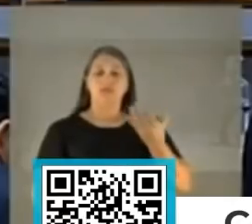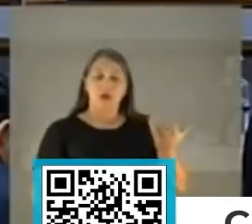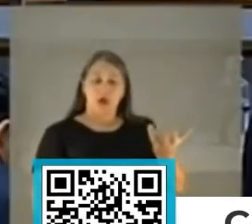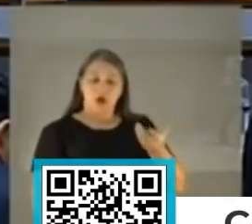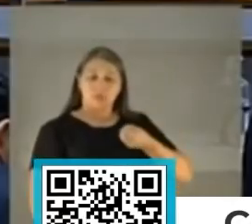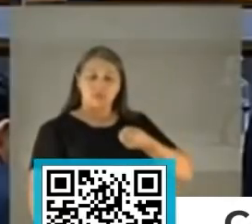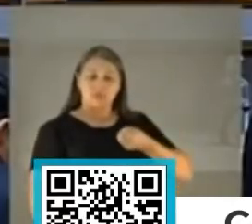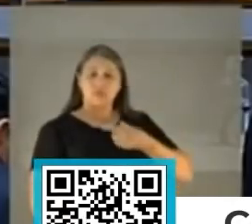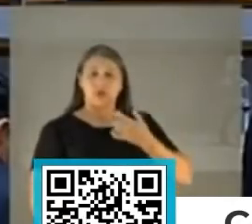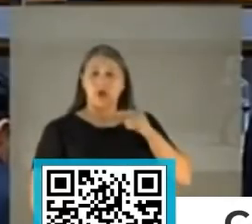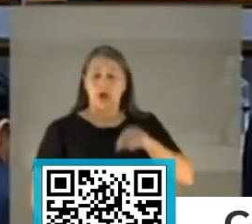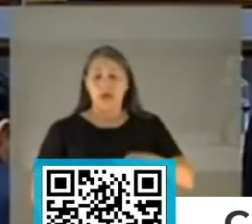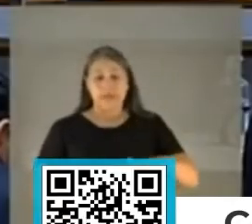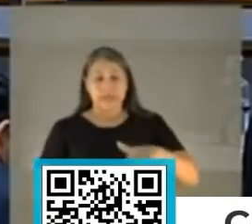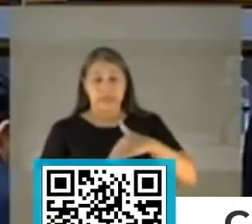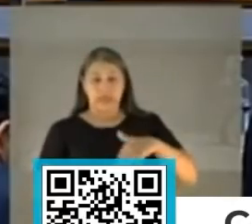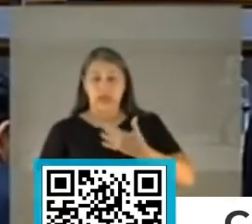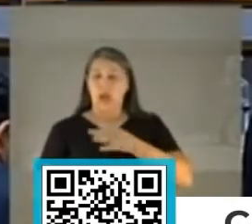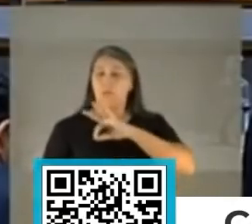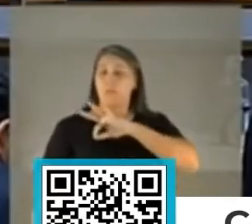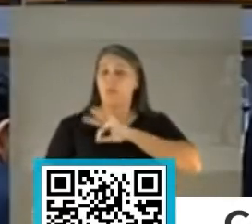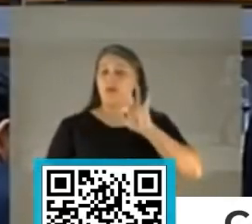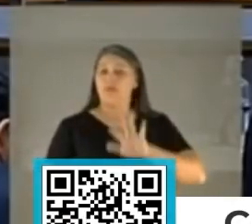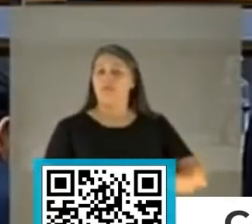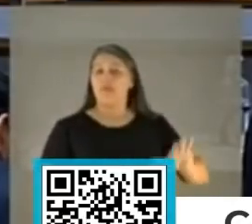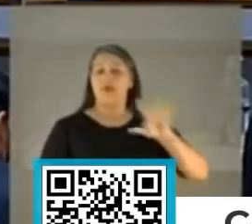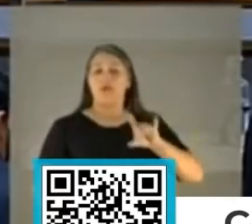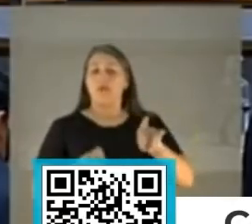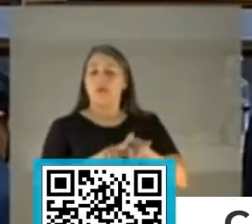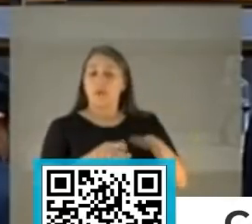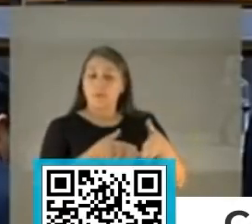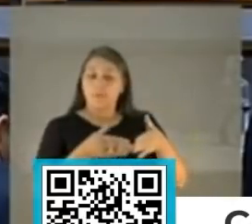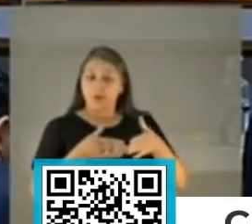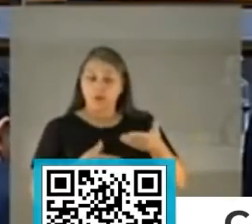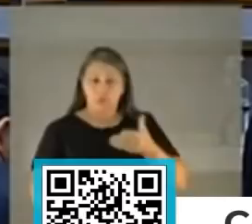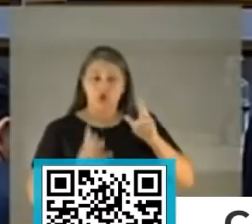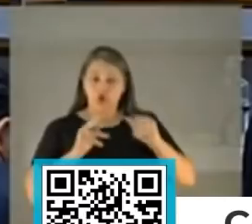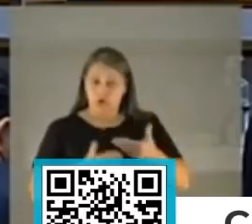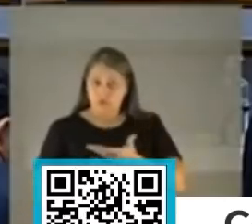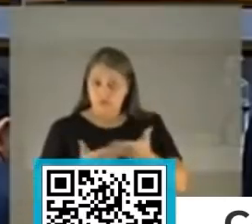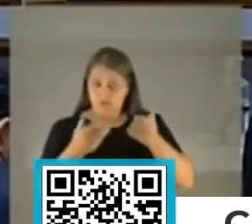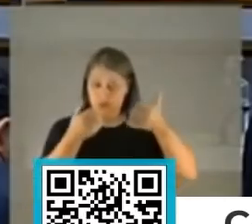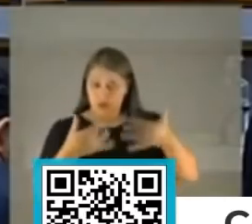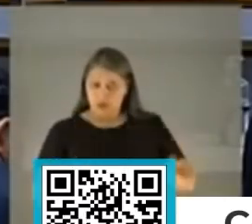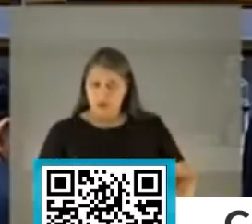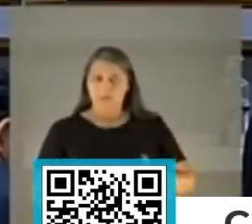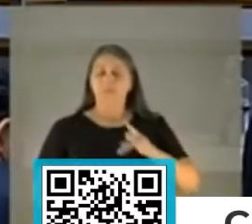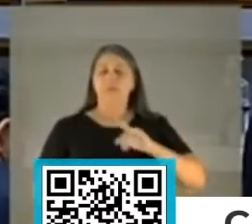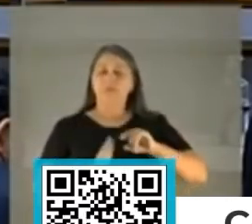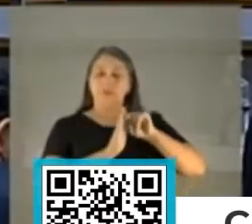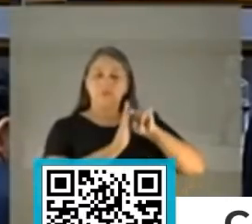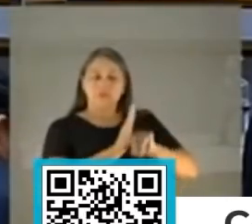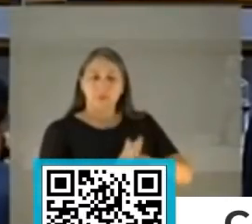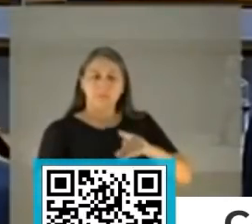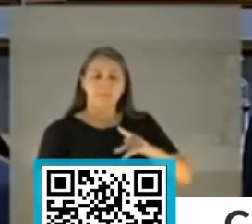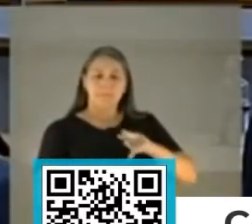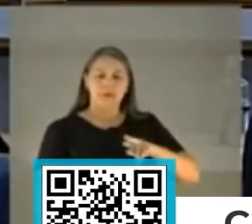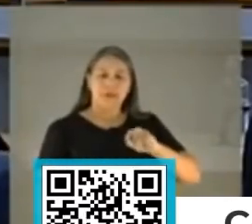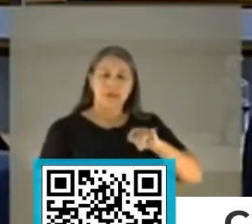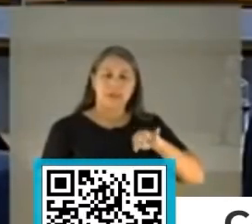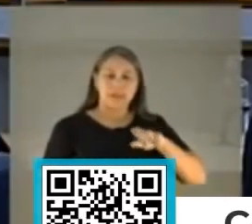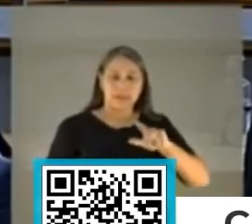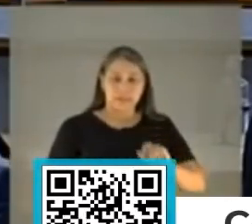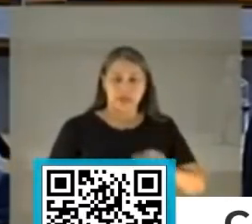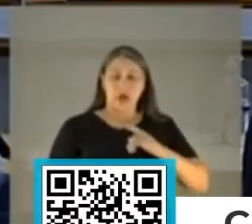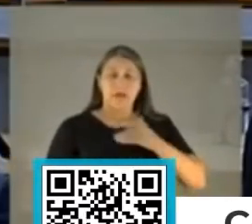notificação da minha secretaria a polícia federal e foi solicitado Como eu disse aos senhores uma perícia forense pelo